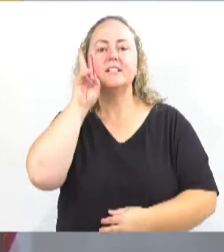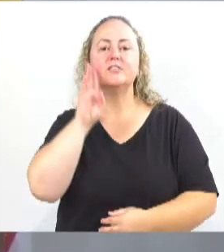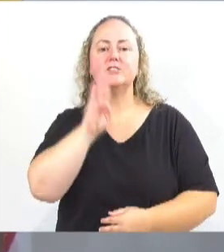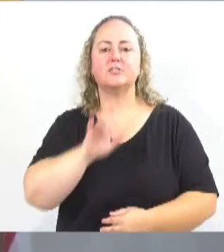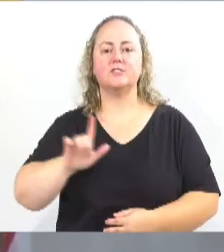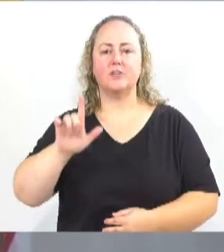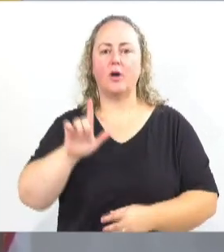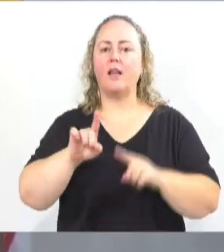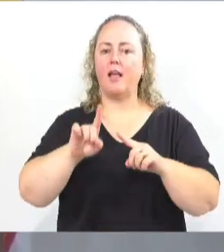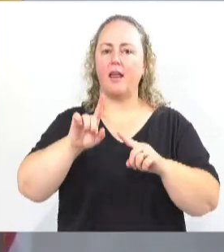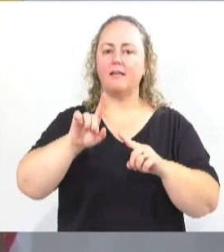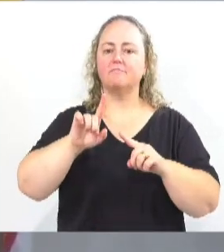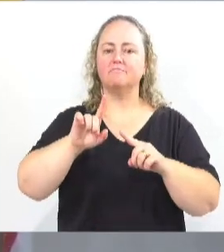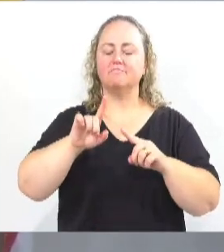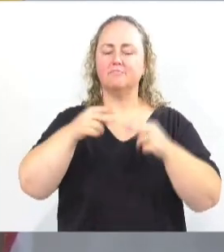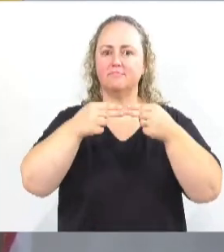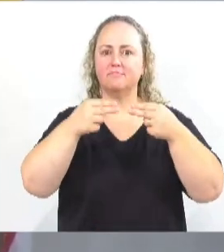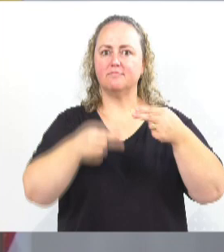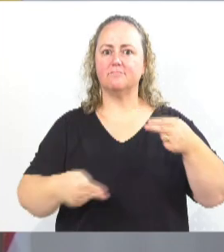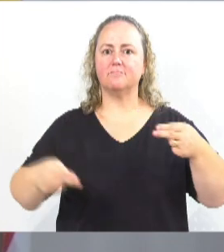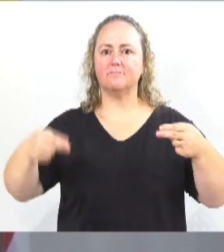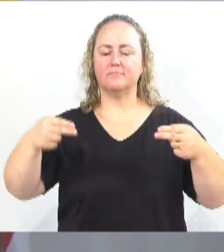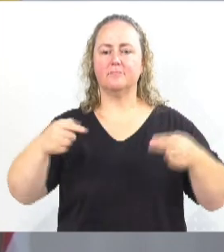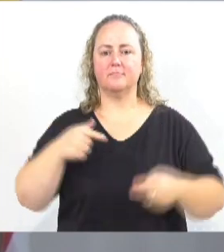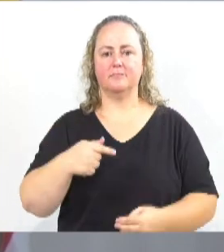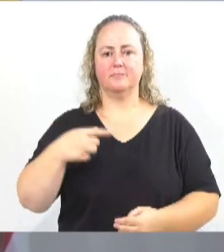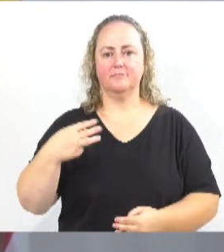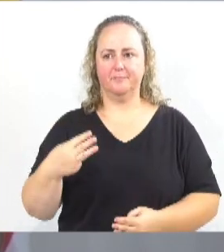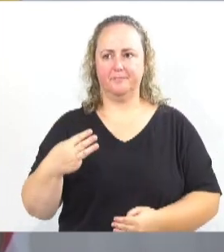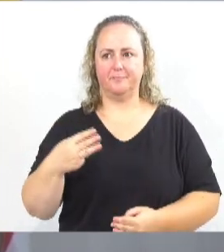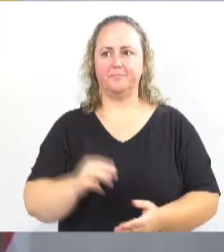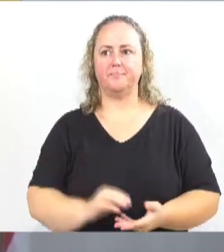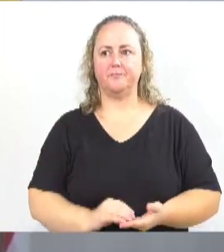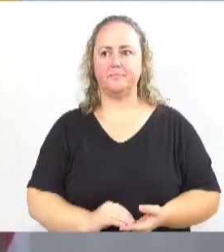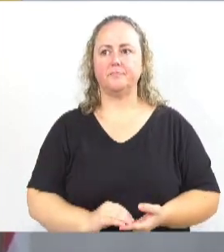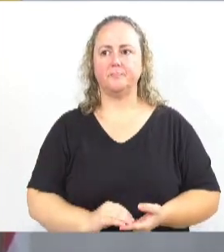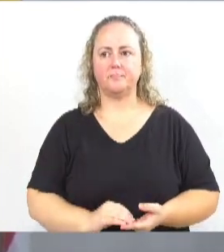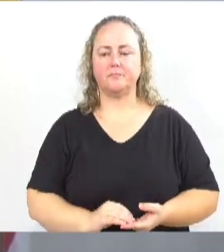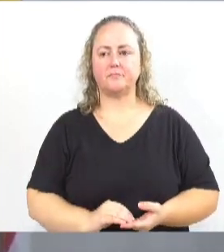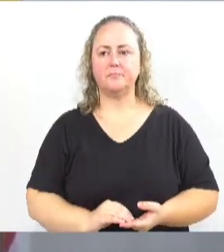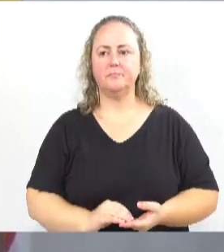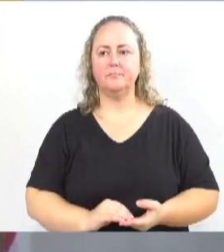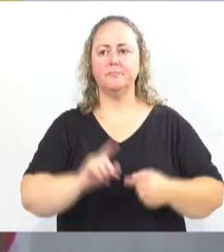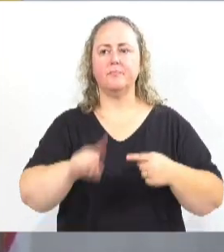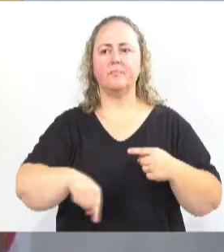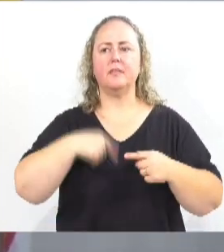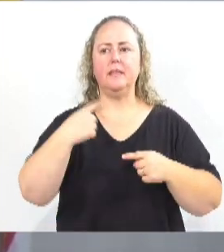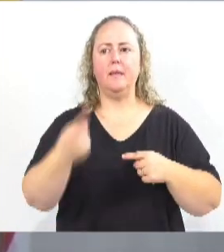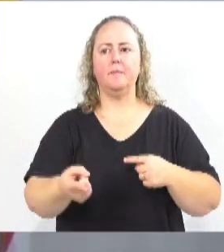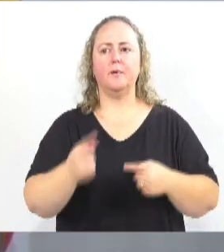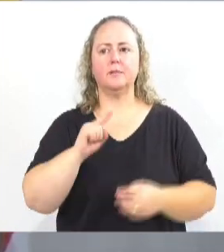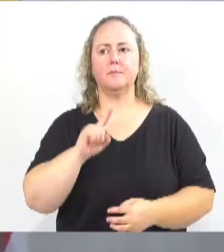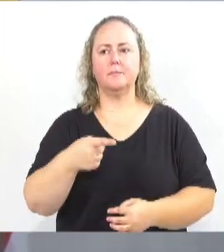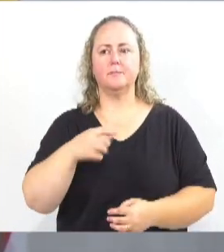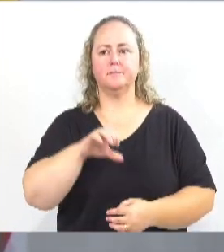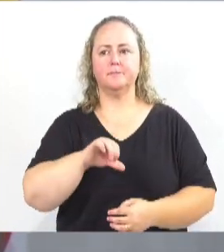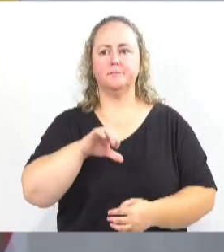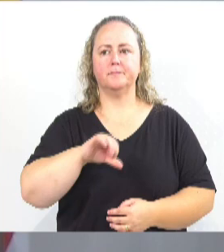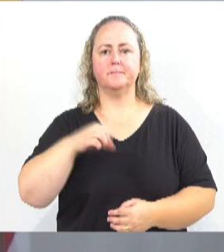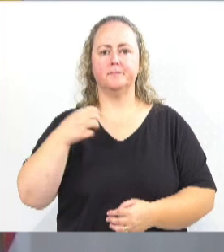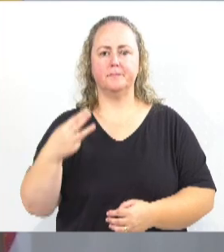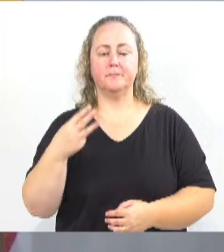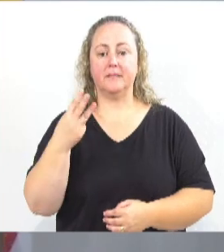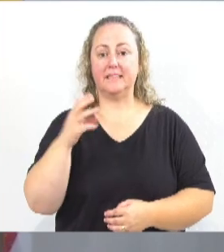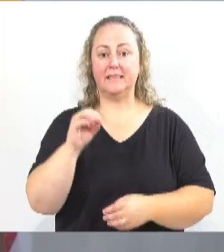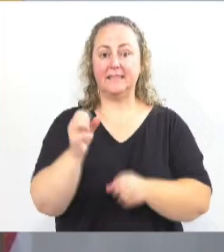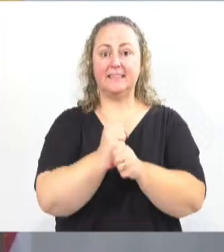Ele inaugurou esse monumento em 73, o busto, e em 1993, há exatos 30 anos